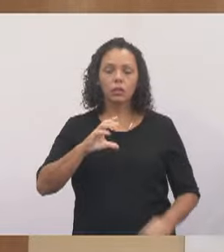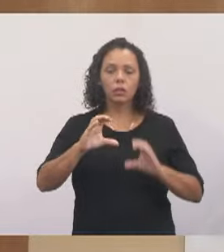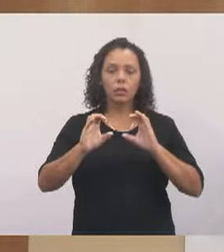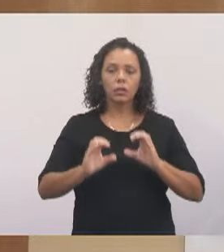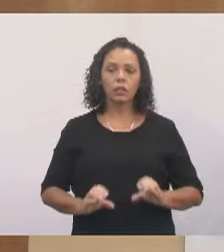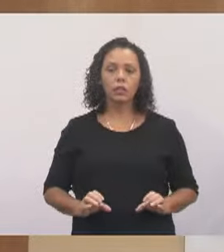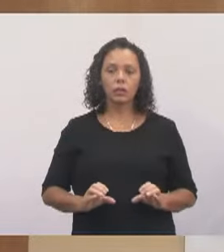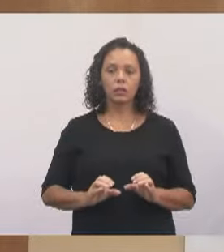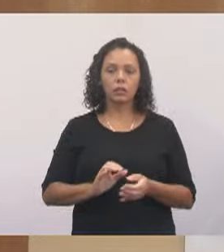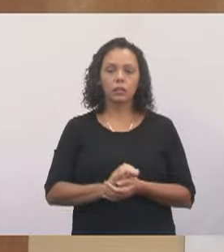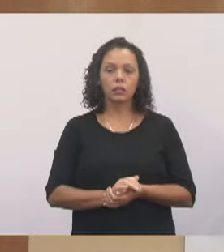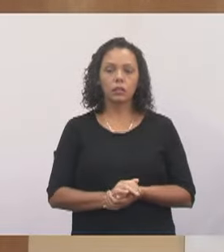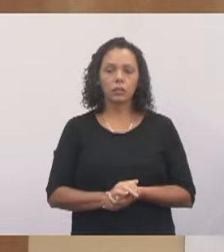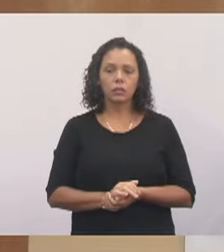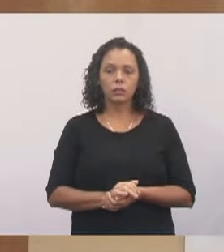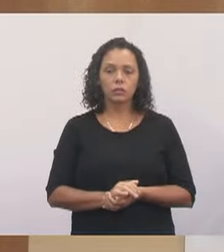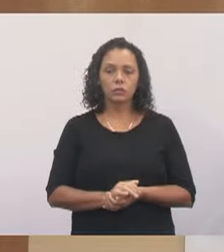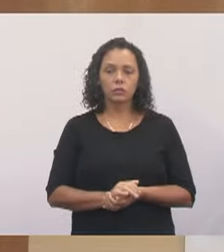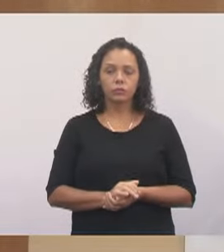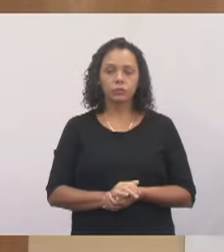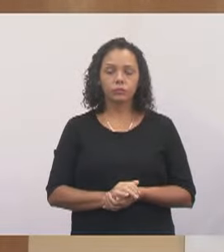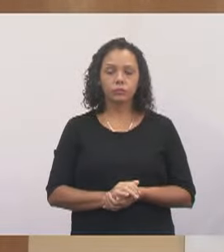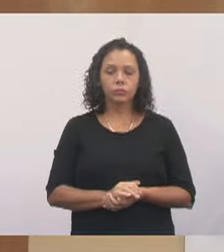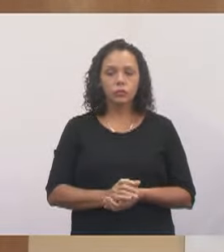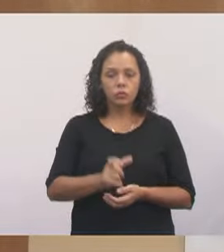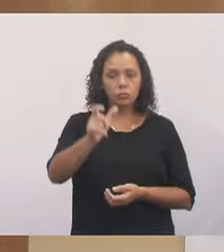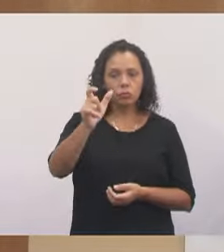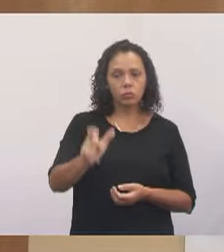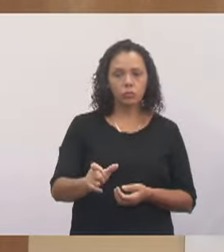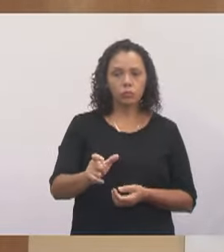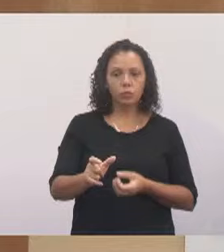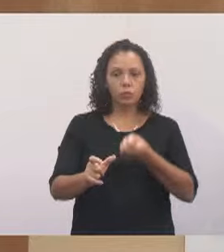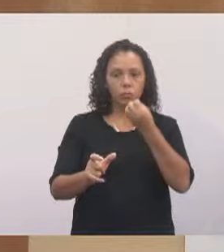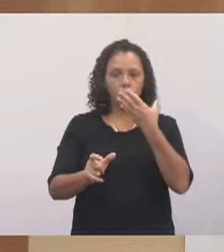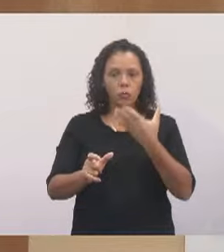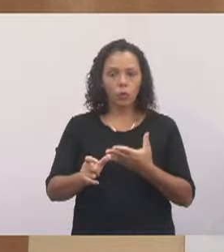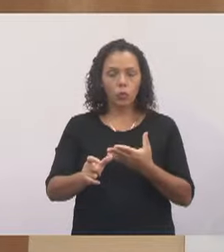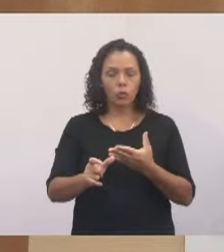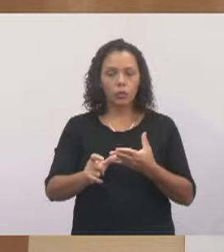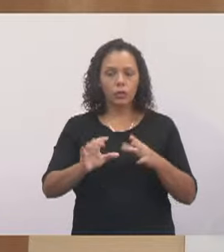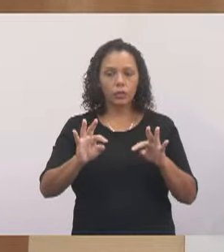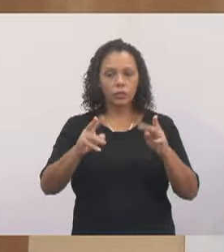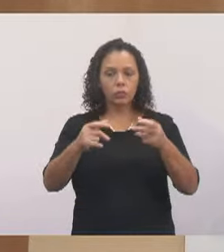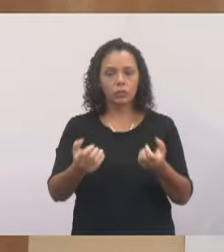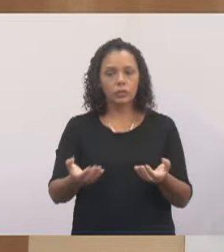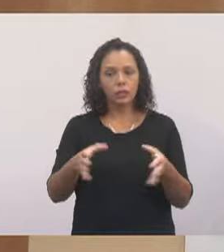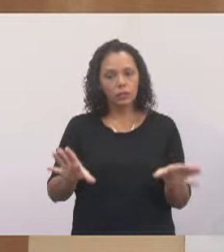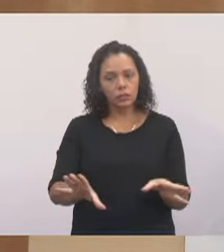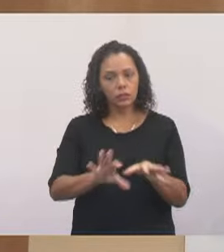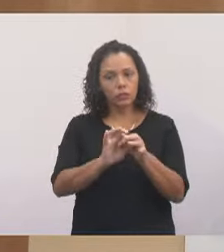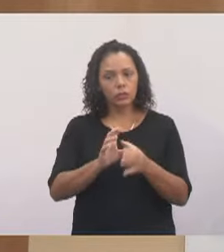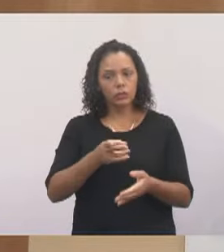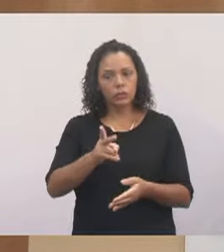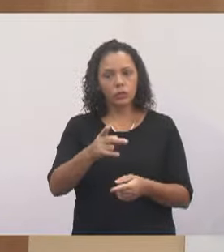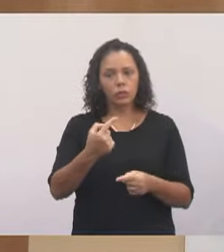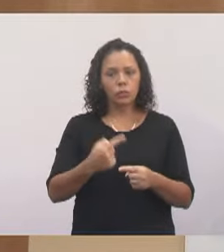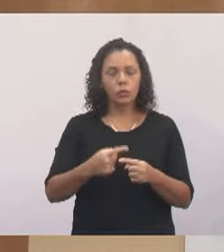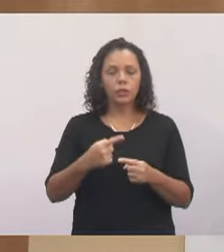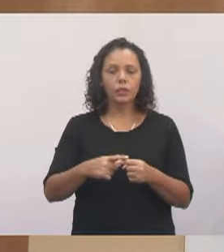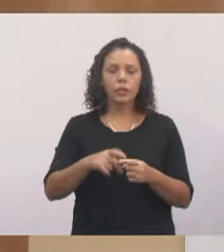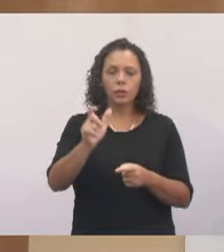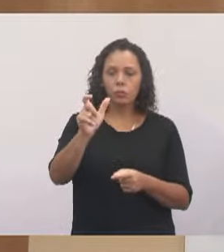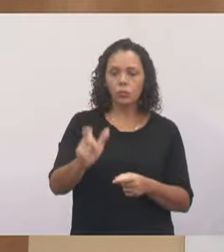uma pessoa que muitos, acho que todos aqui querem estar ao lado, sempre, pela retidão, pelo caráter e por ser